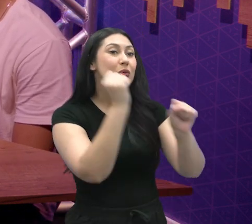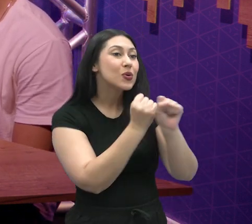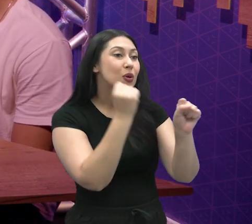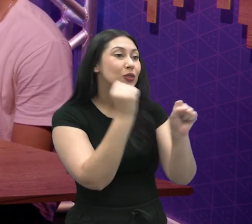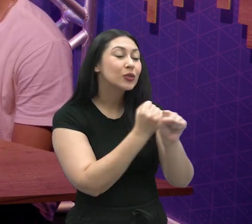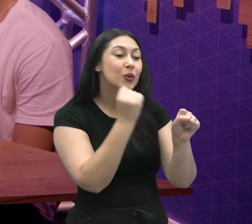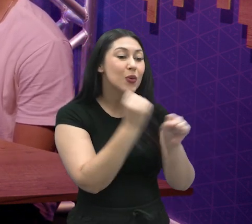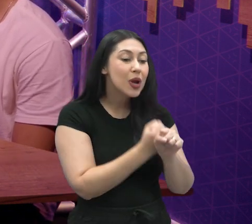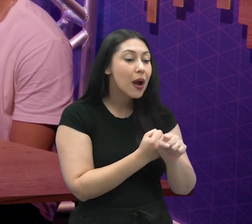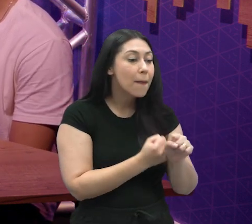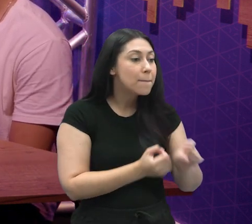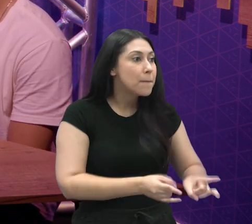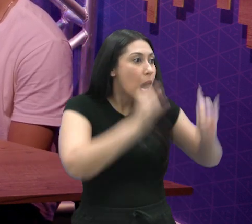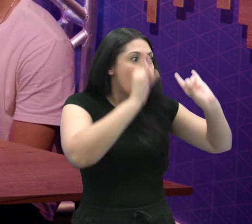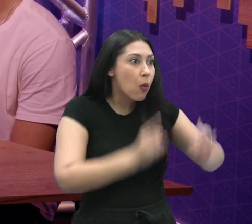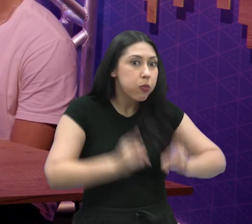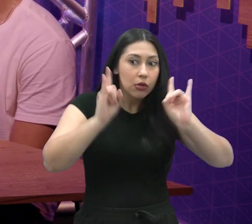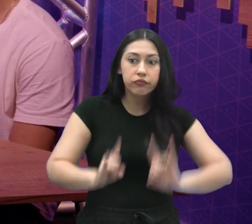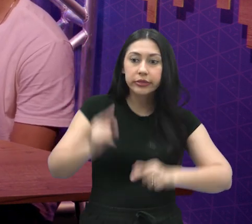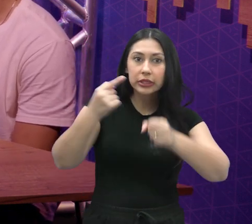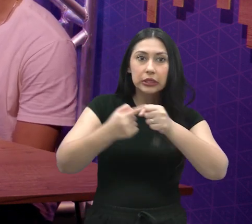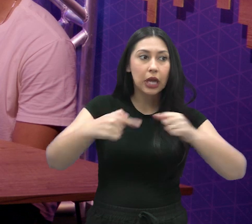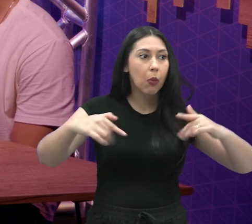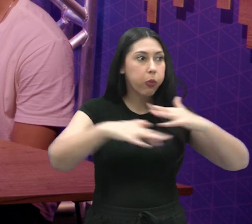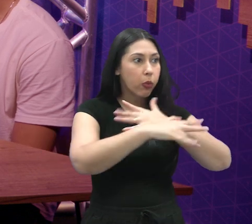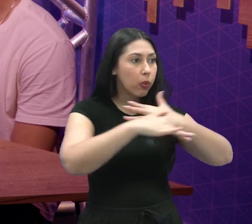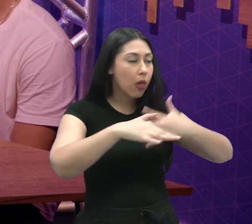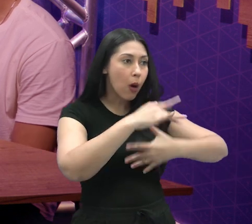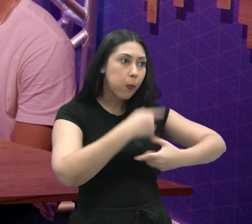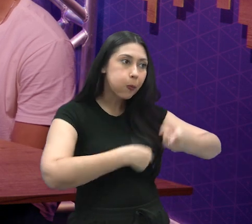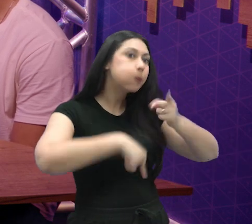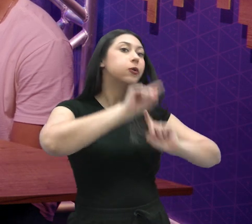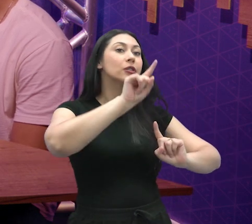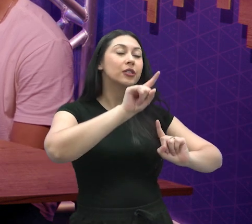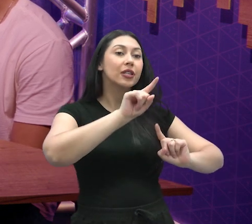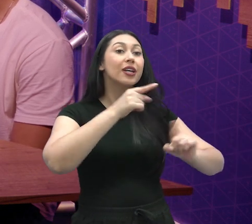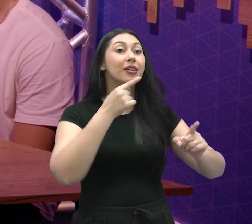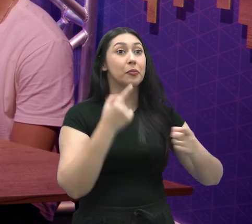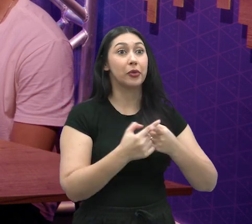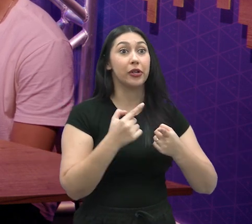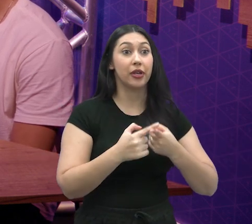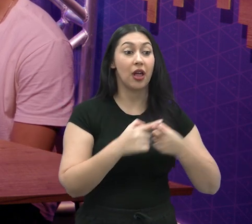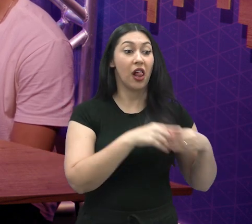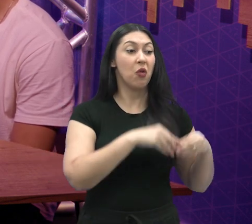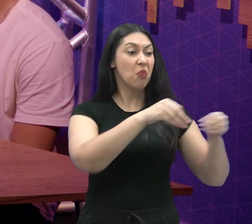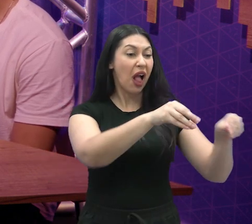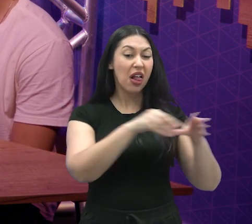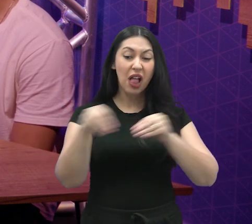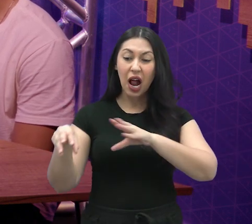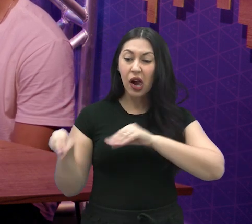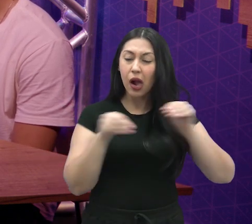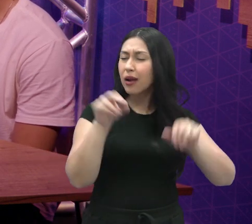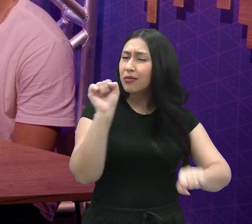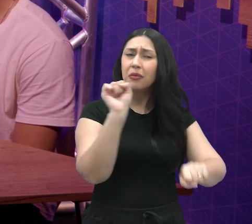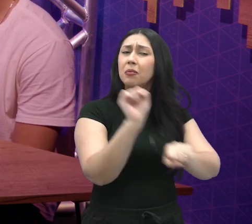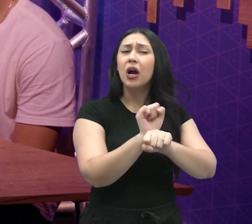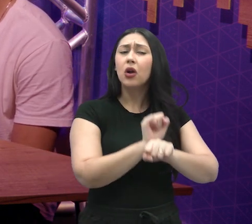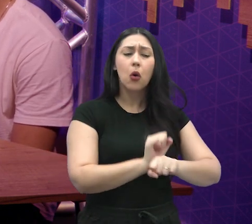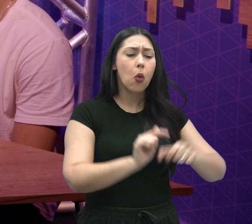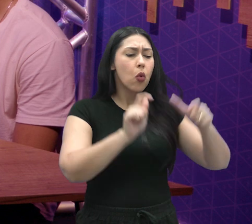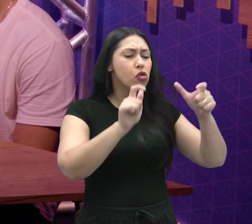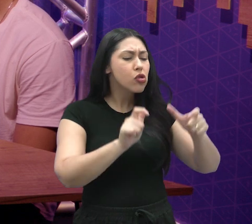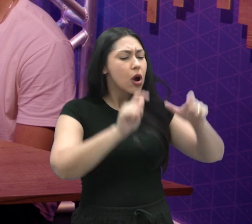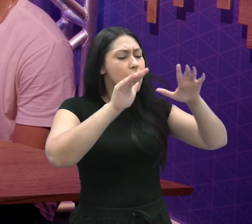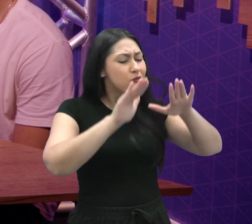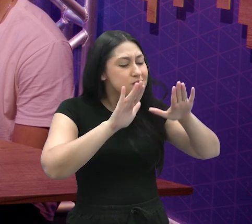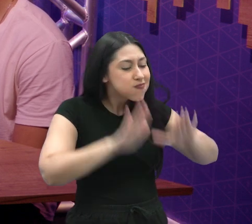conseguiu construir cidades e evoluir do jeito que a gente evoluiu. Então foi só quando a gente parou de ser nômade, né, parou de ir atrás do que a